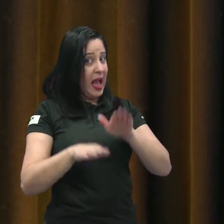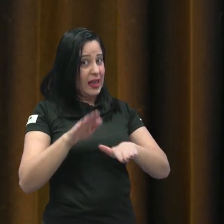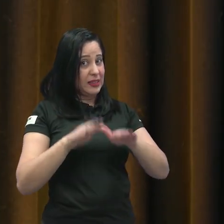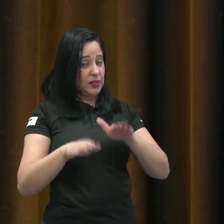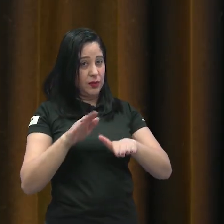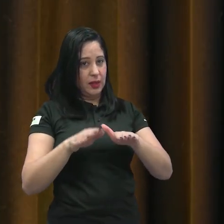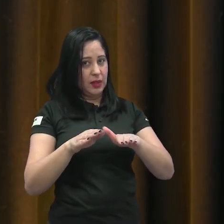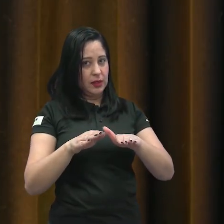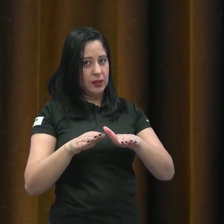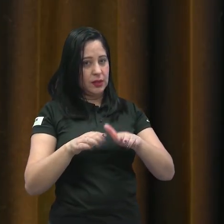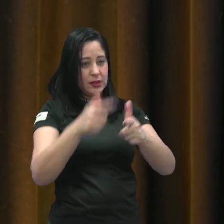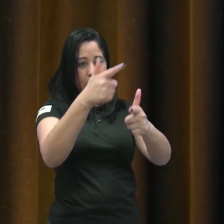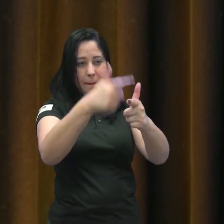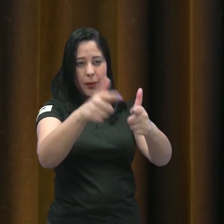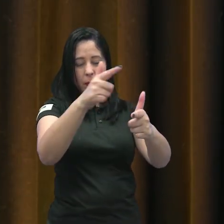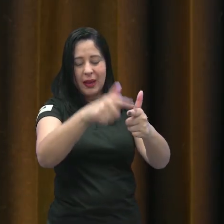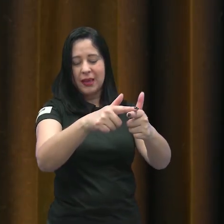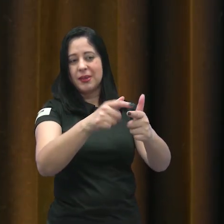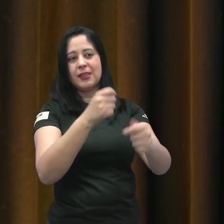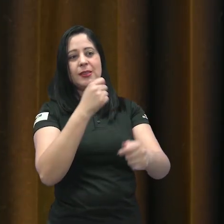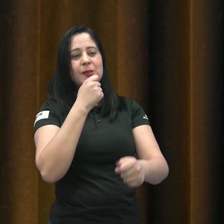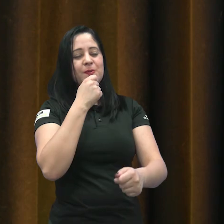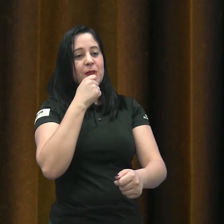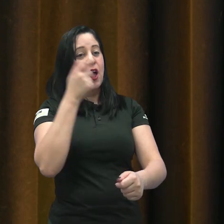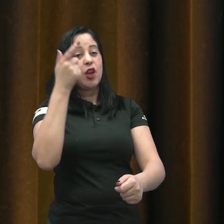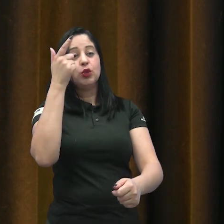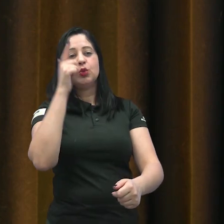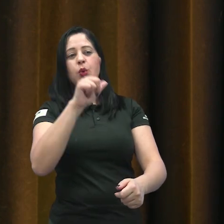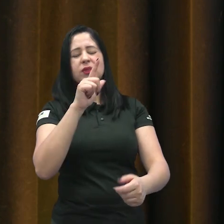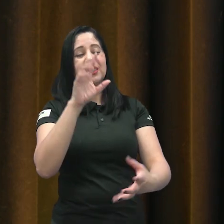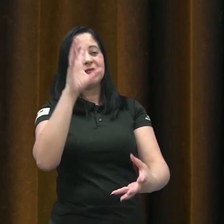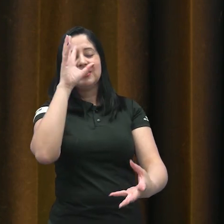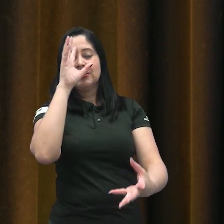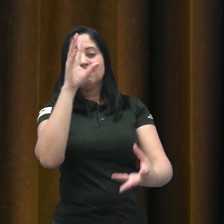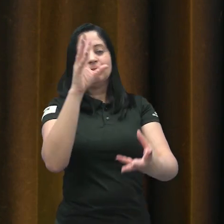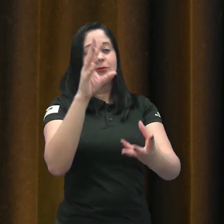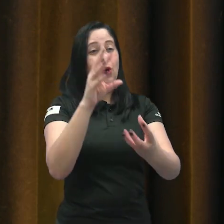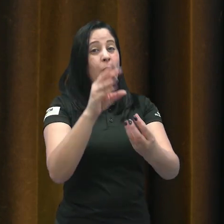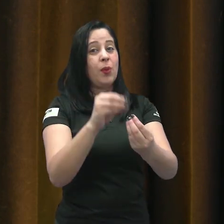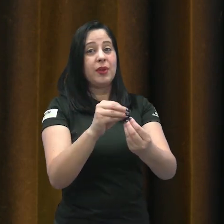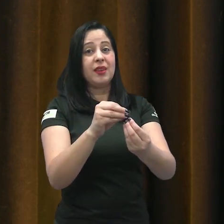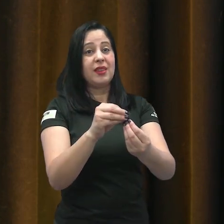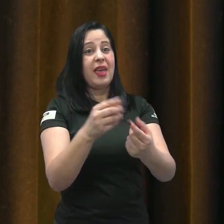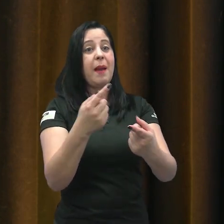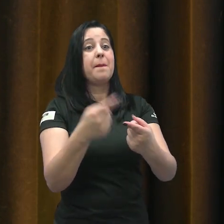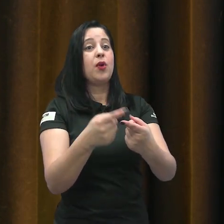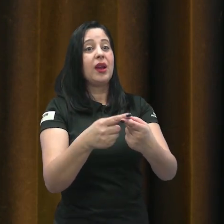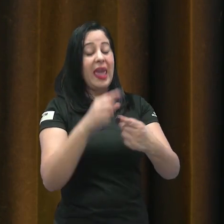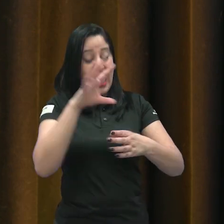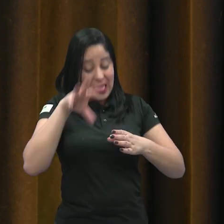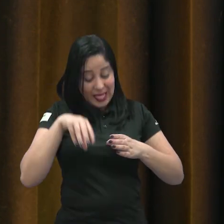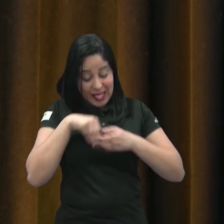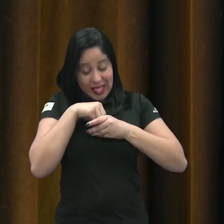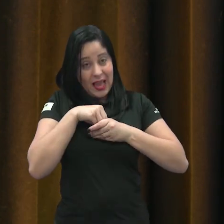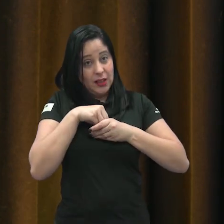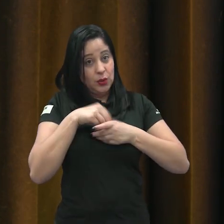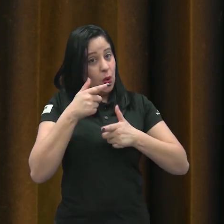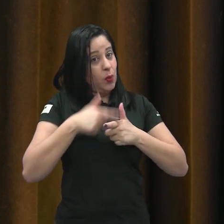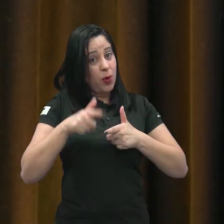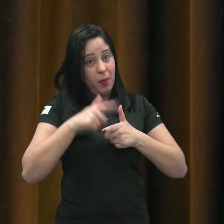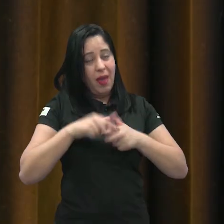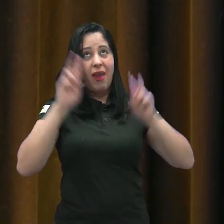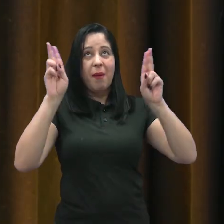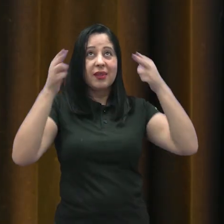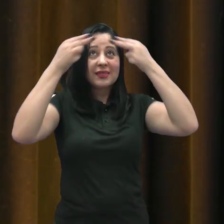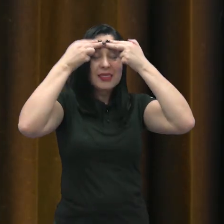não consiga se conectar com o que a pessoa está vivendo por uma dificuldade interna que você tem. Então, se você tem seus